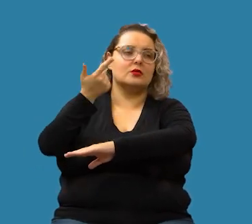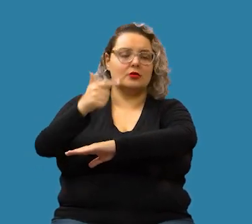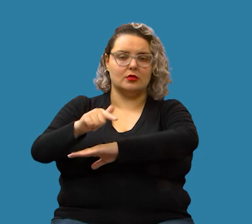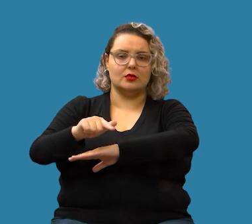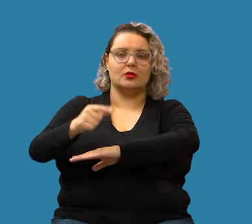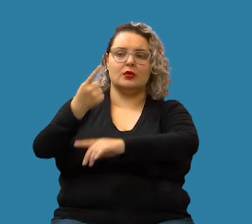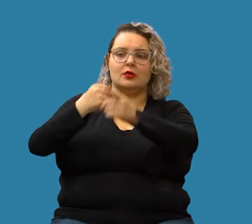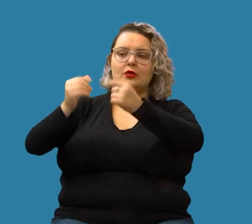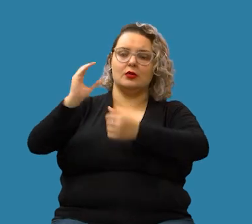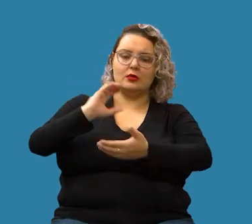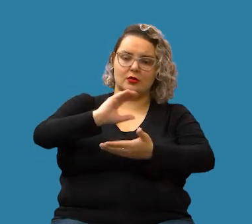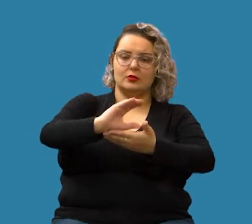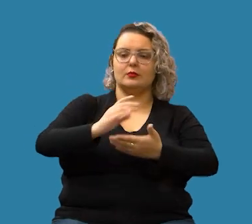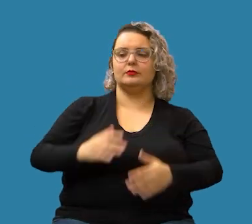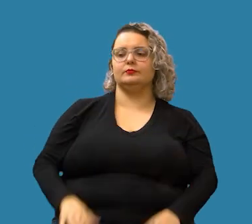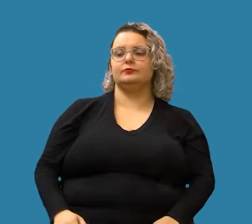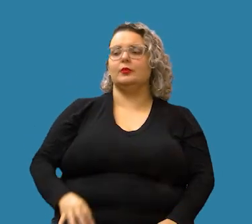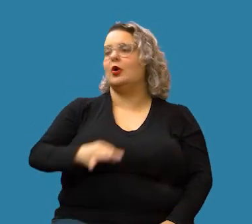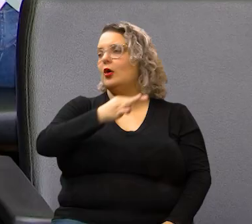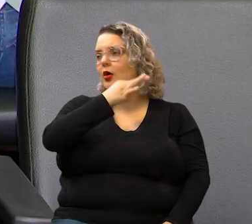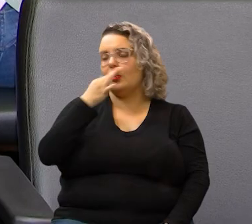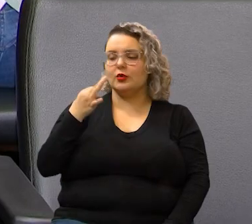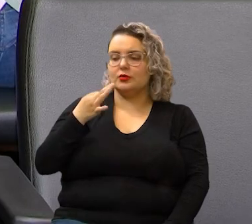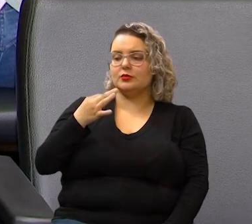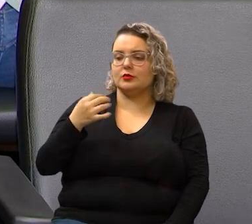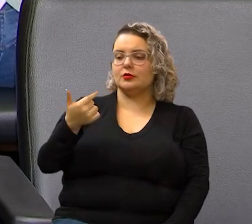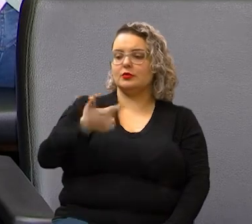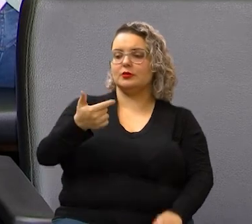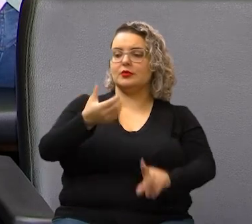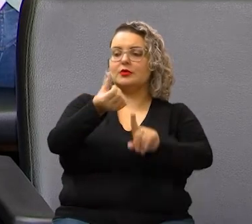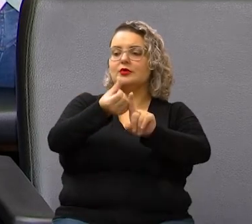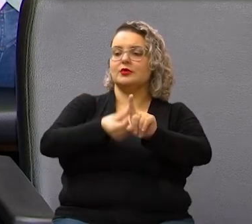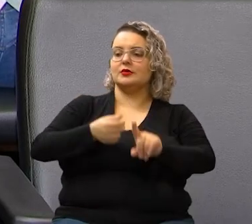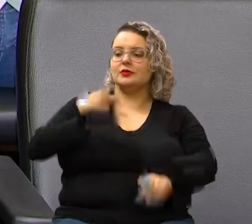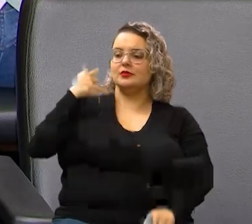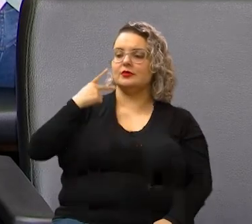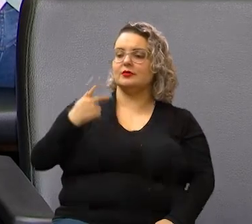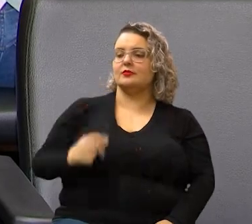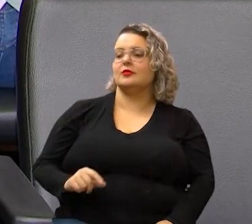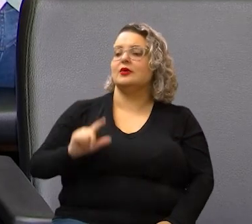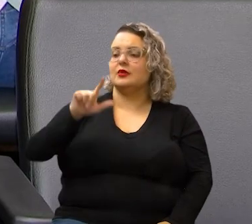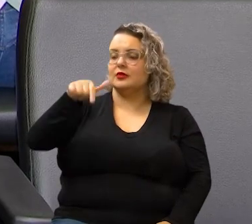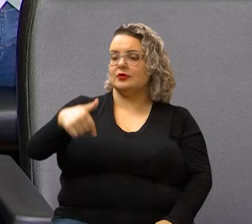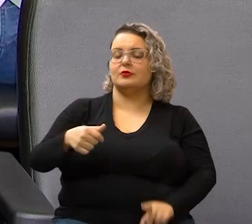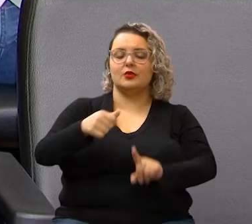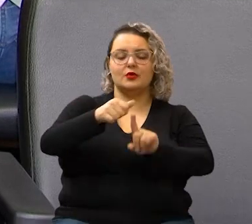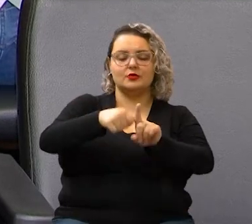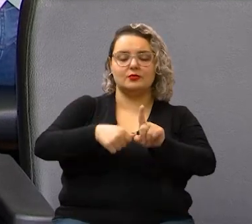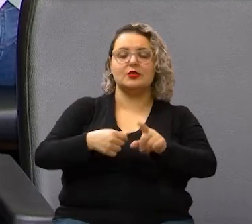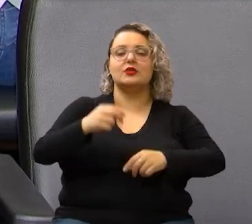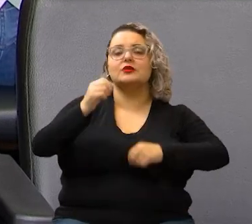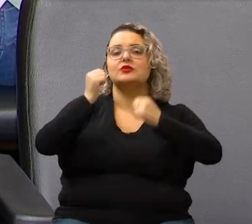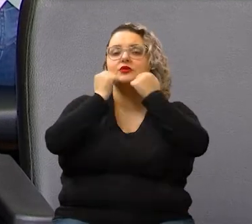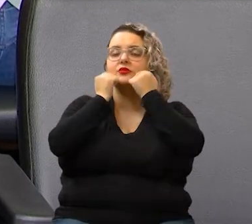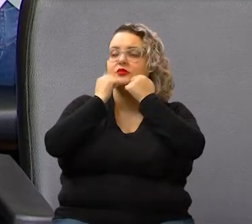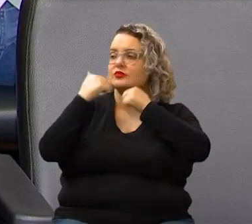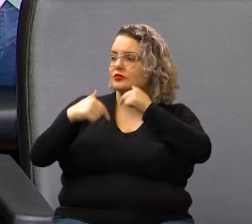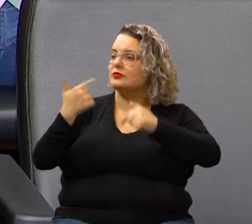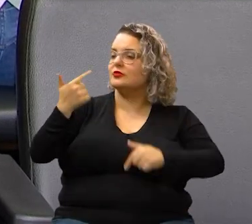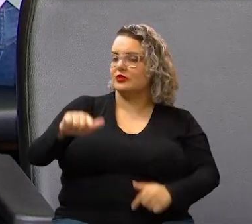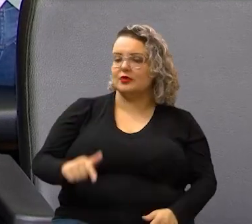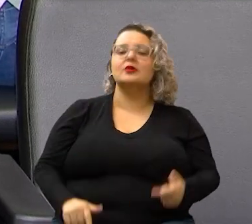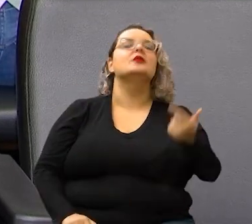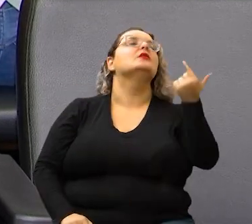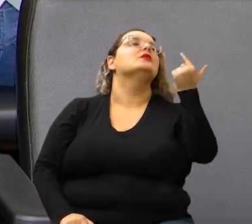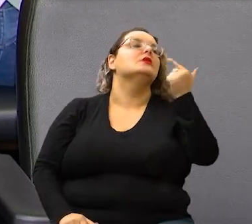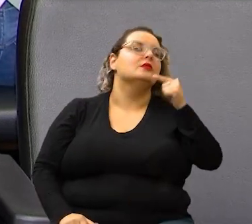Rua Ceará, que é uma emenda que vai cair para mim. Ótimo. E para o segundo semestre, vereador, pós mês de julho, esse